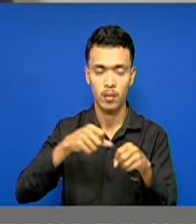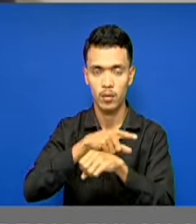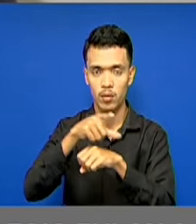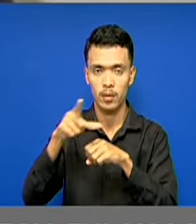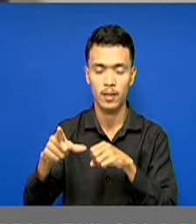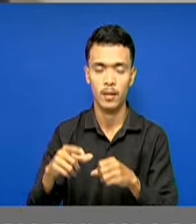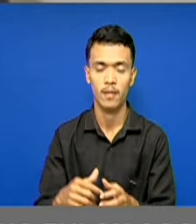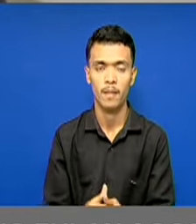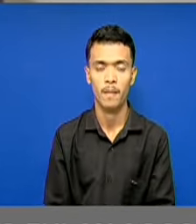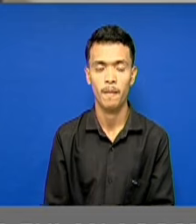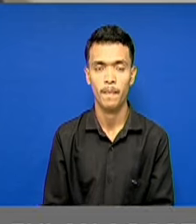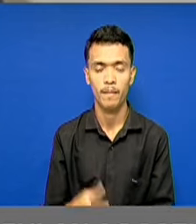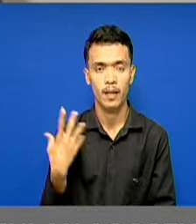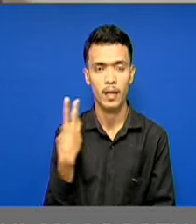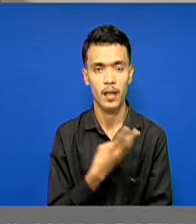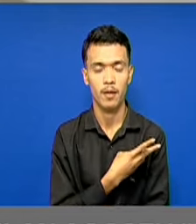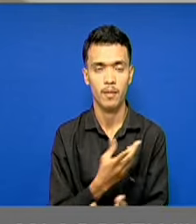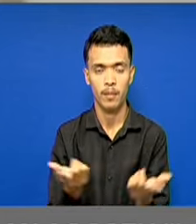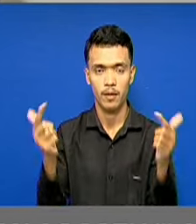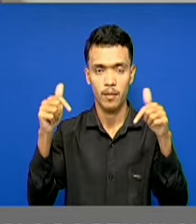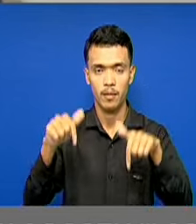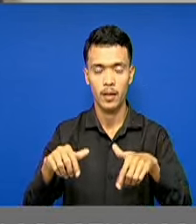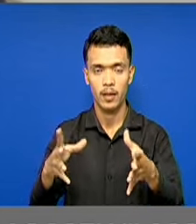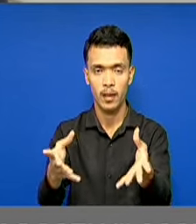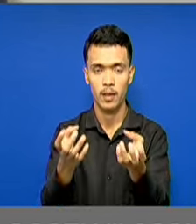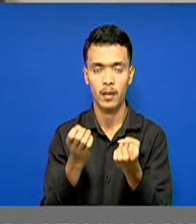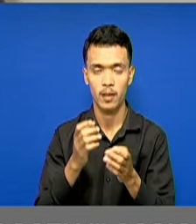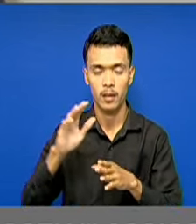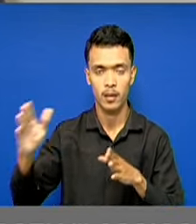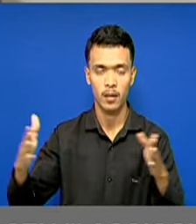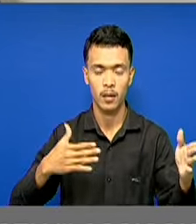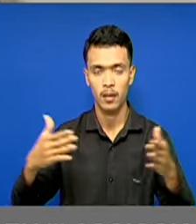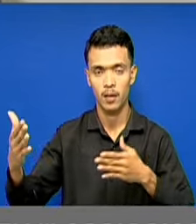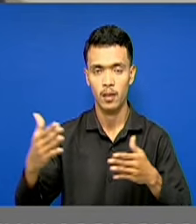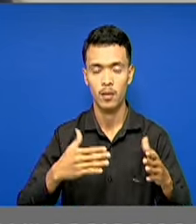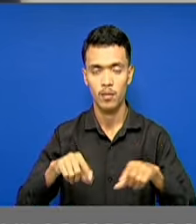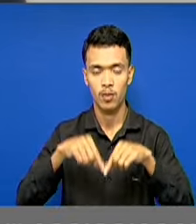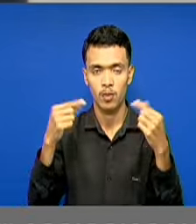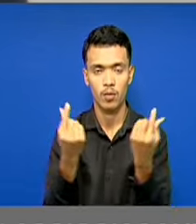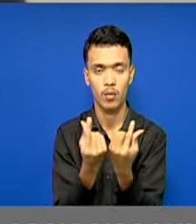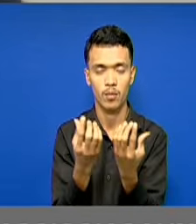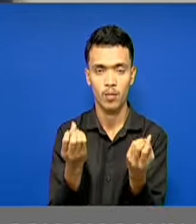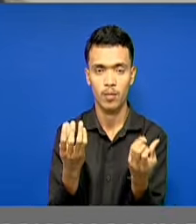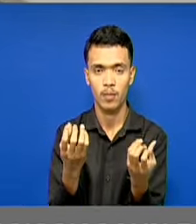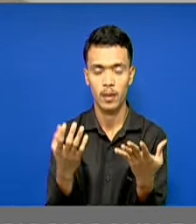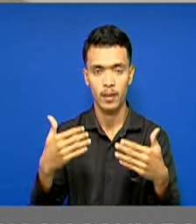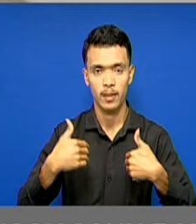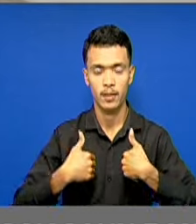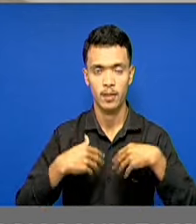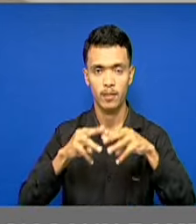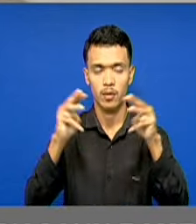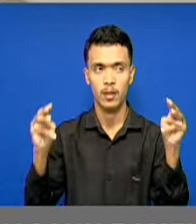consultação comunitária IDA, a minha mãe hakarak halibur, grupo OIOEN e a município AILEU, aturona serne